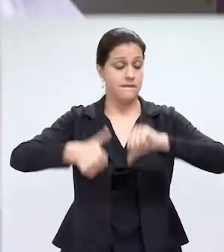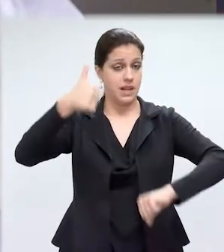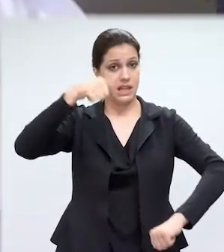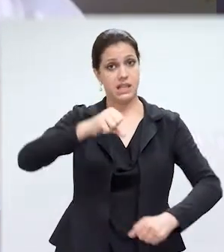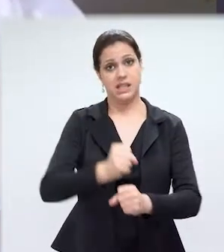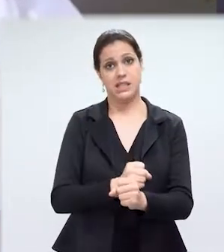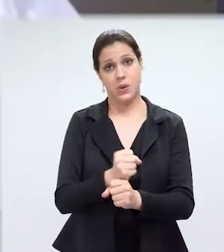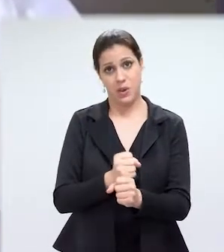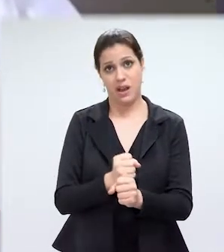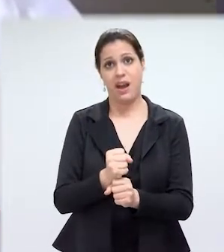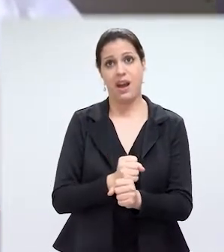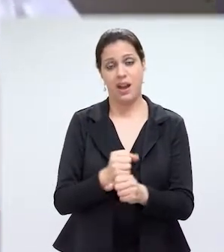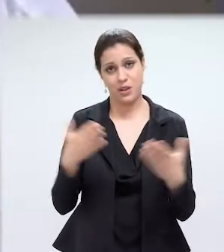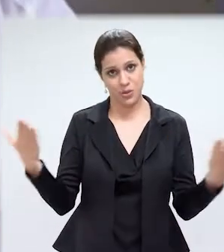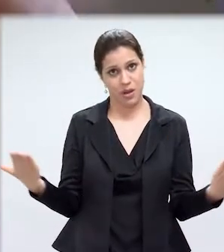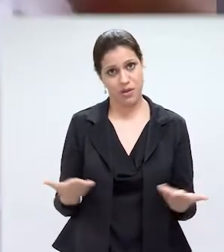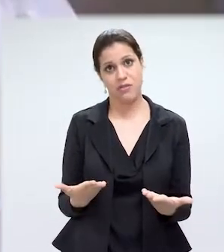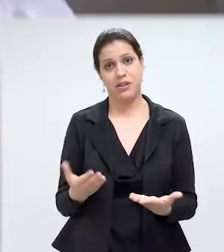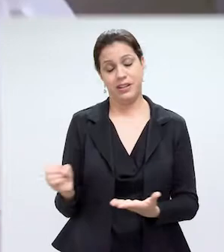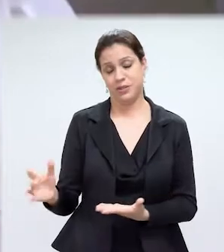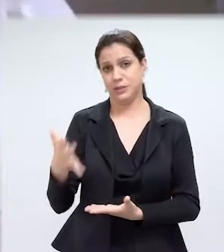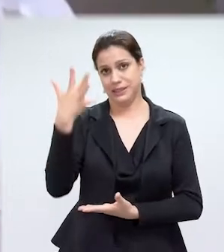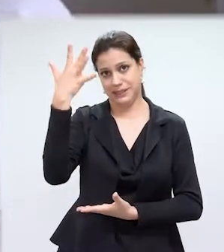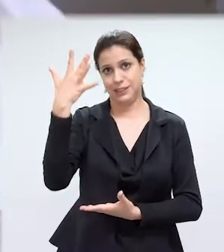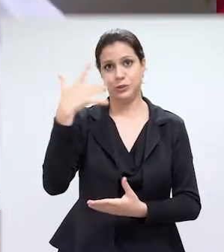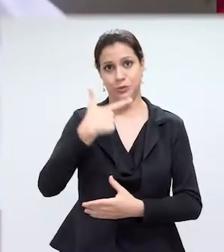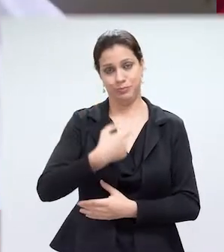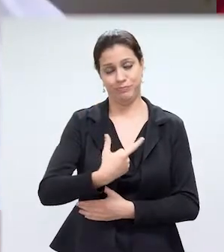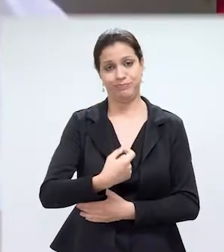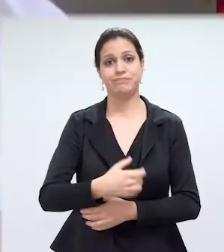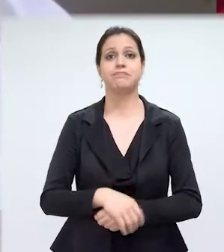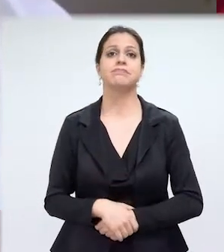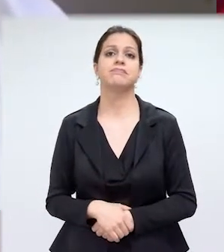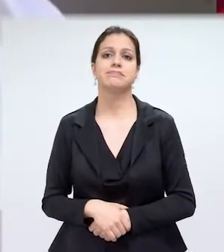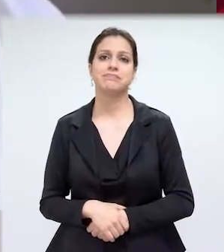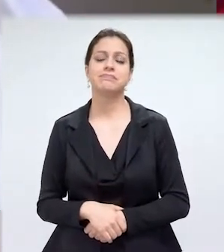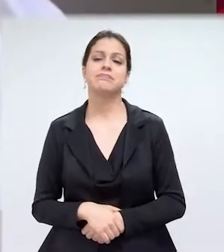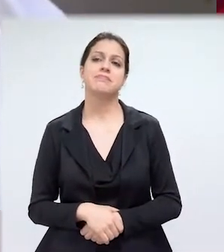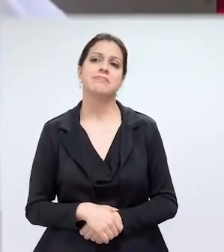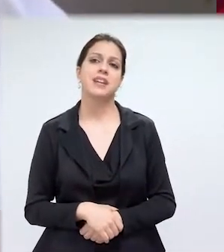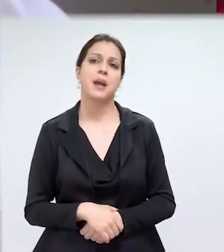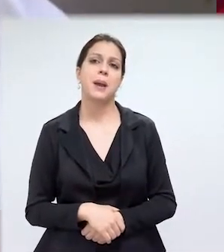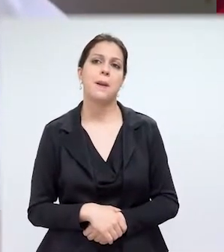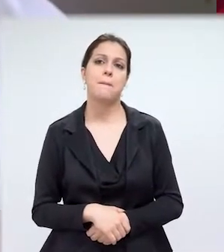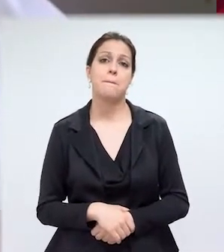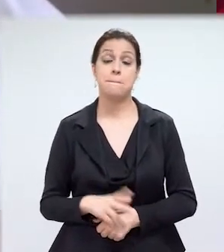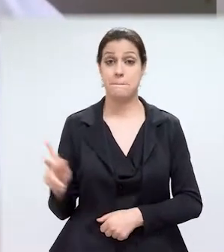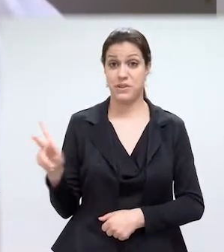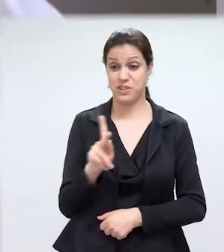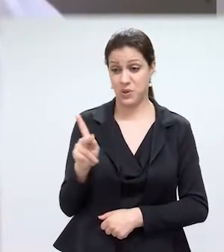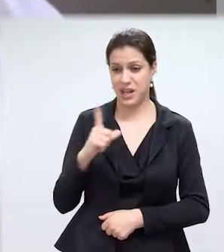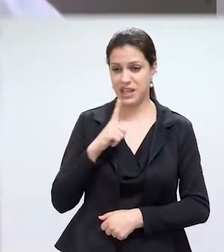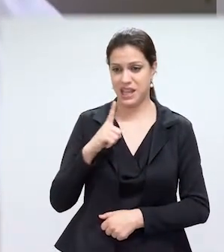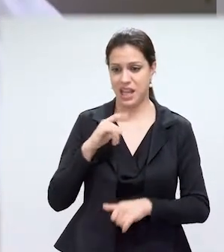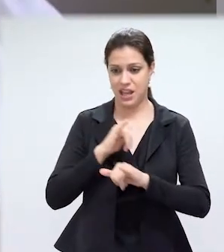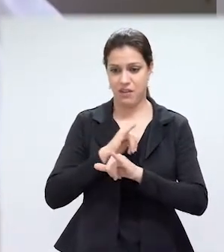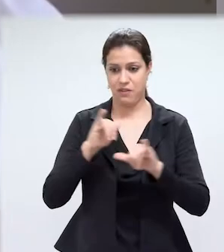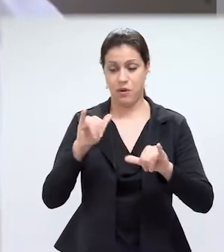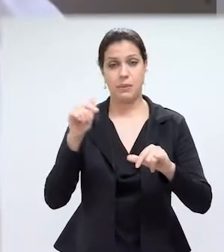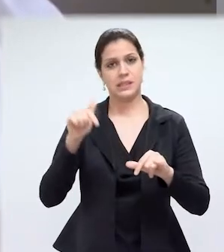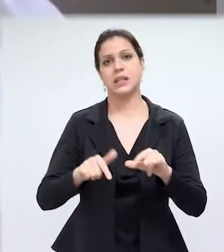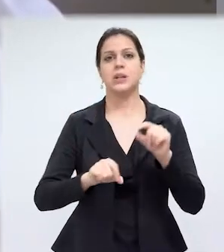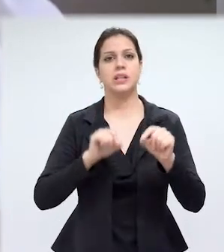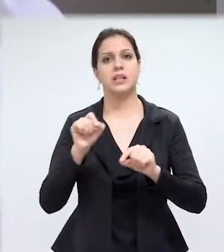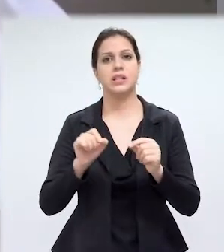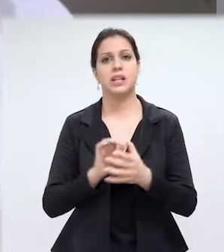conseguir fazer essa leitura, né, do que aconteceu com essa pandemia. E, professora, só trazendo